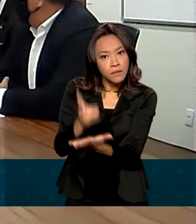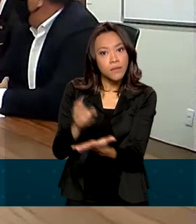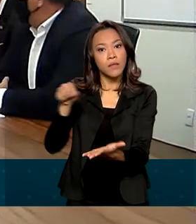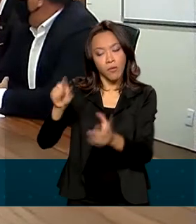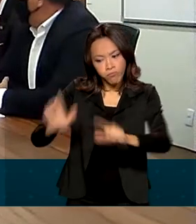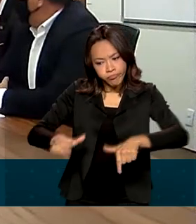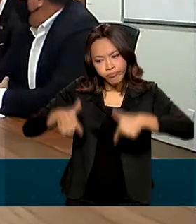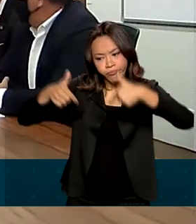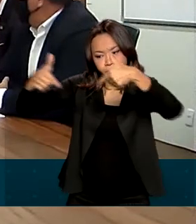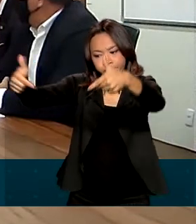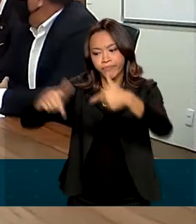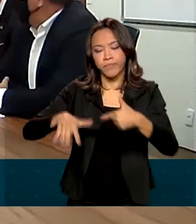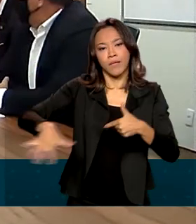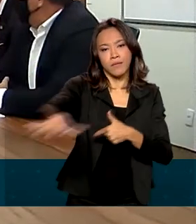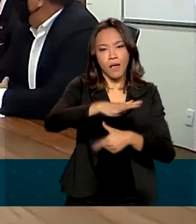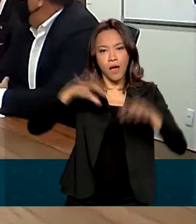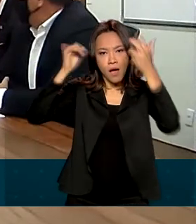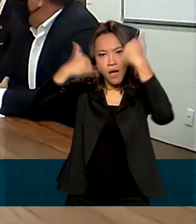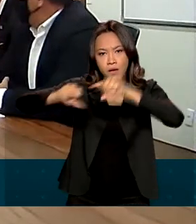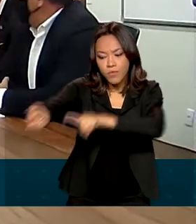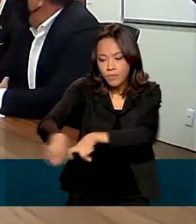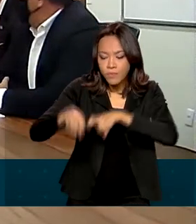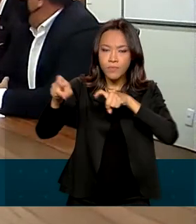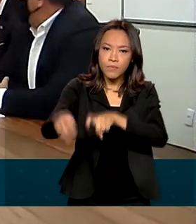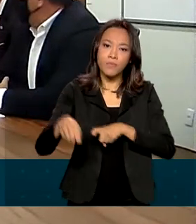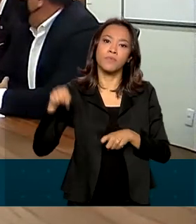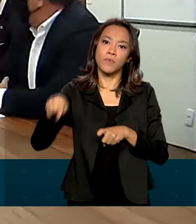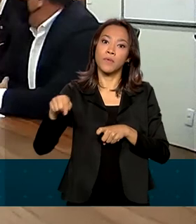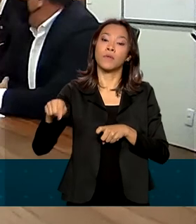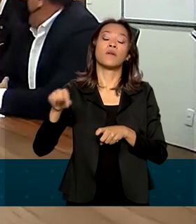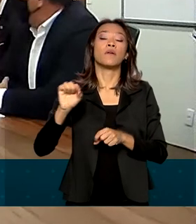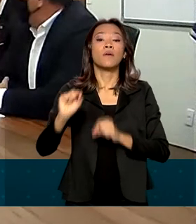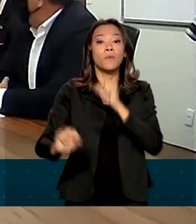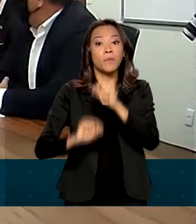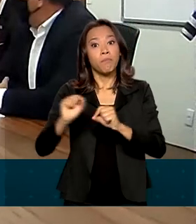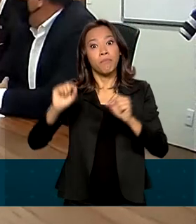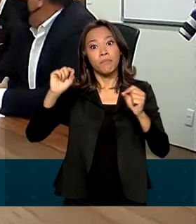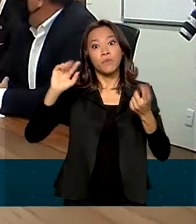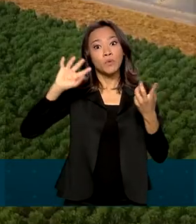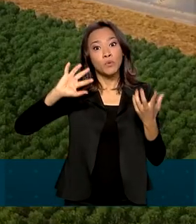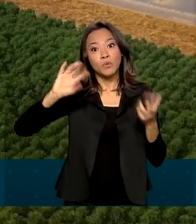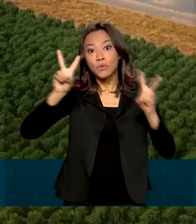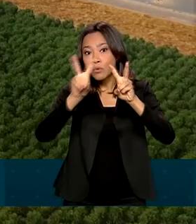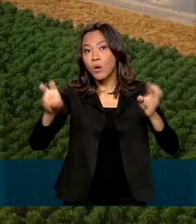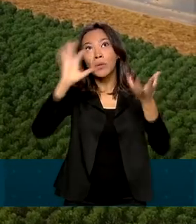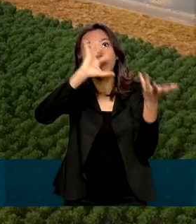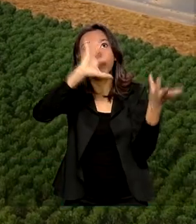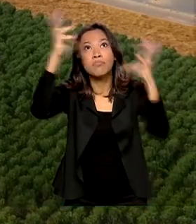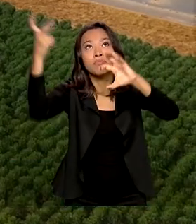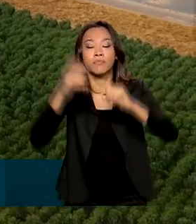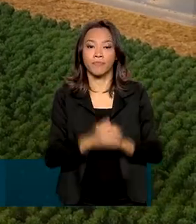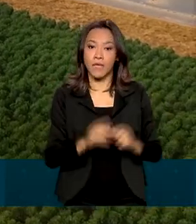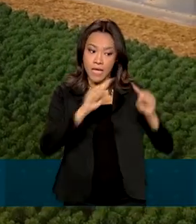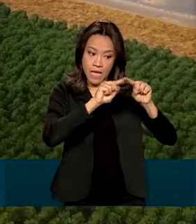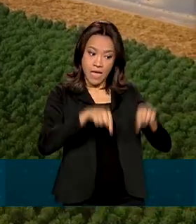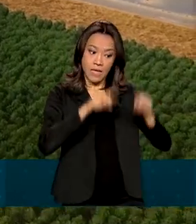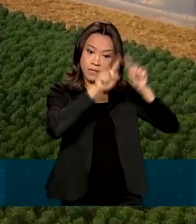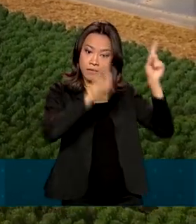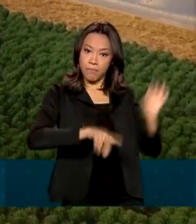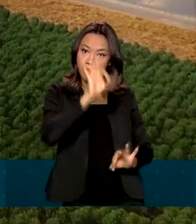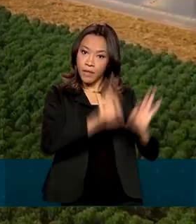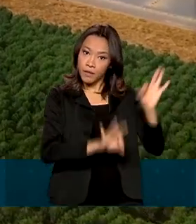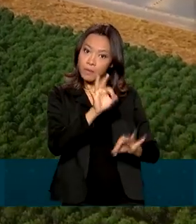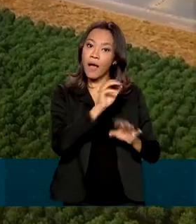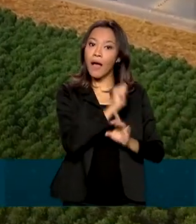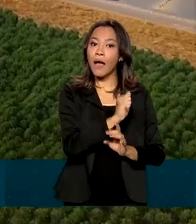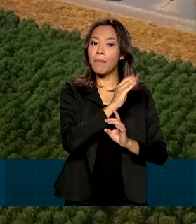o agro na vanguarda dos esforços de enfrentamento da mudança do clima. O ABC+, é a continuação do plano